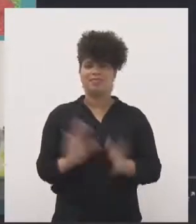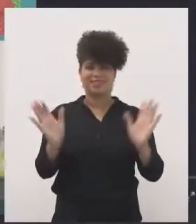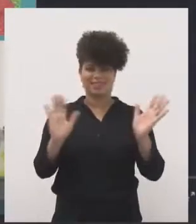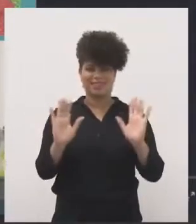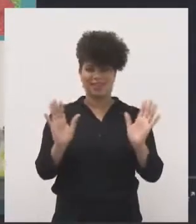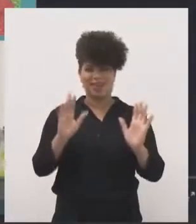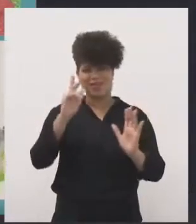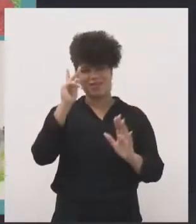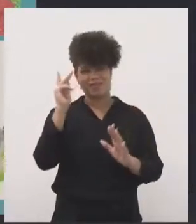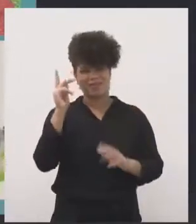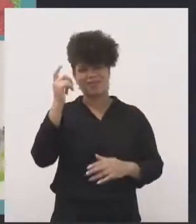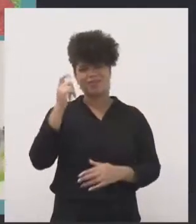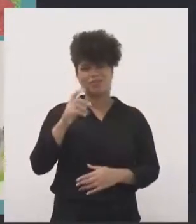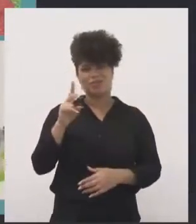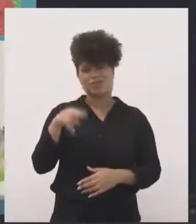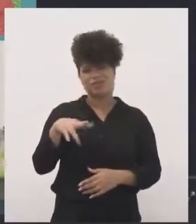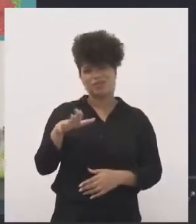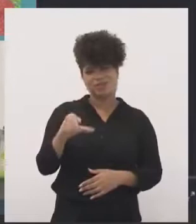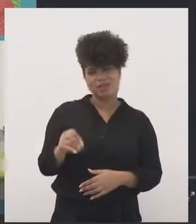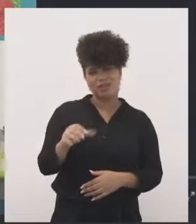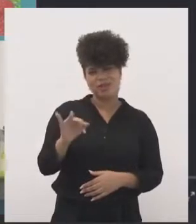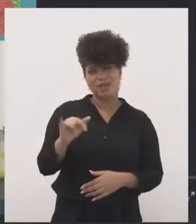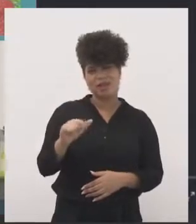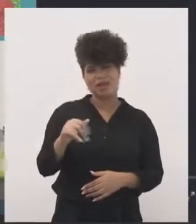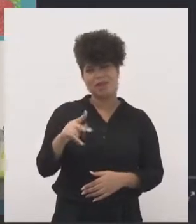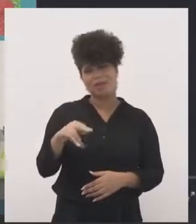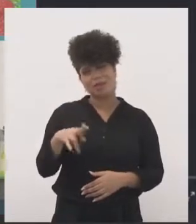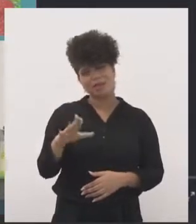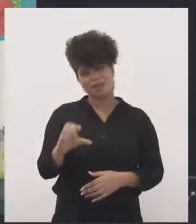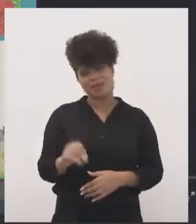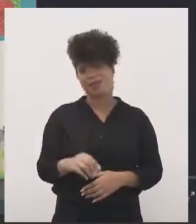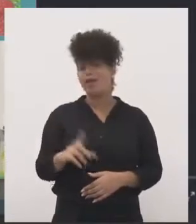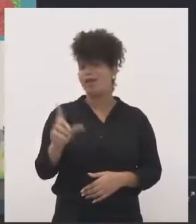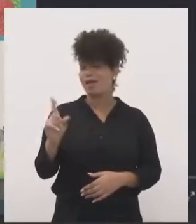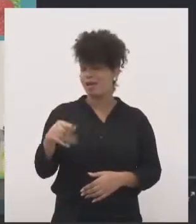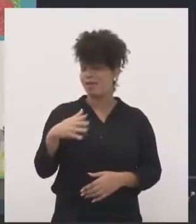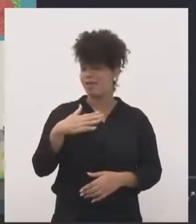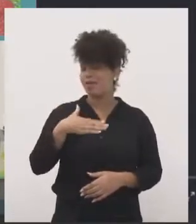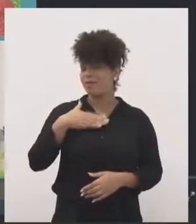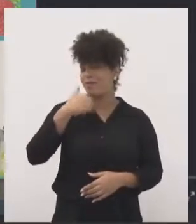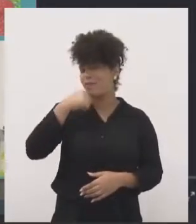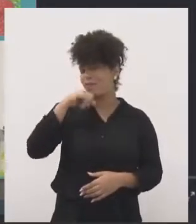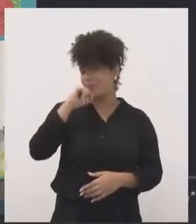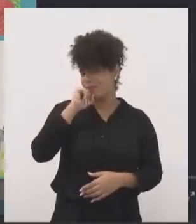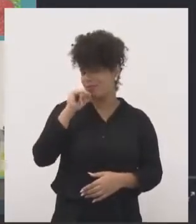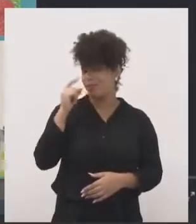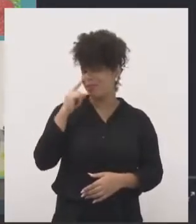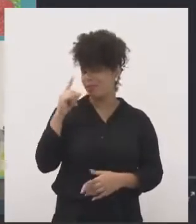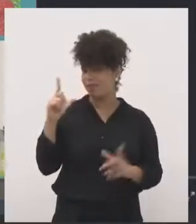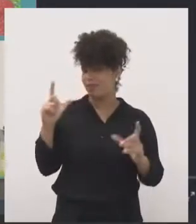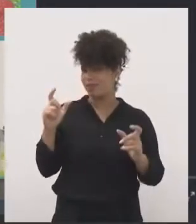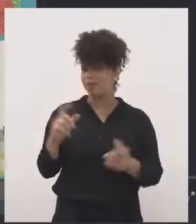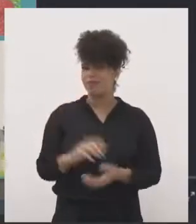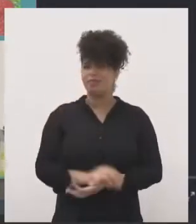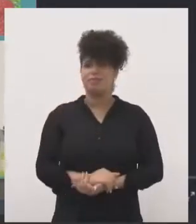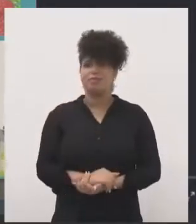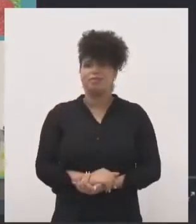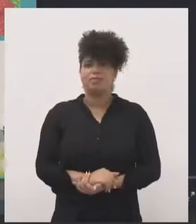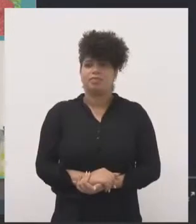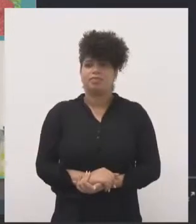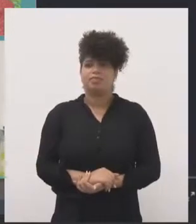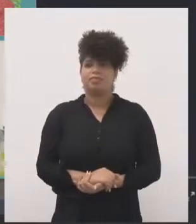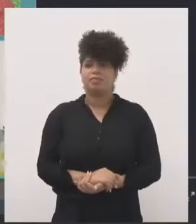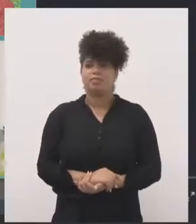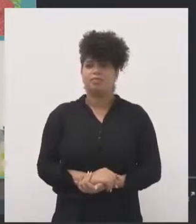Olá, pessoal! Eu sou o Dino Filipino. Essa é a minha mamãe. Então, essa é uma forma de contar